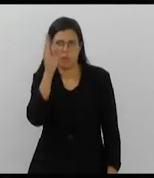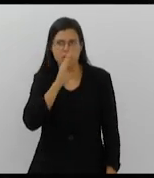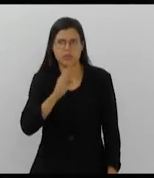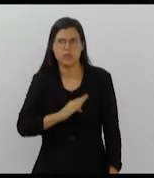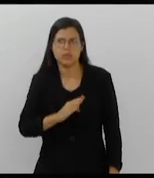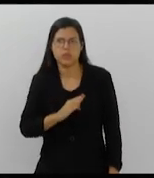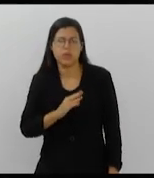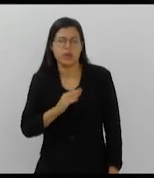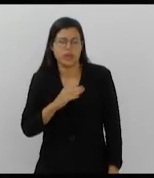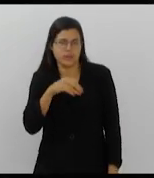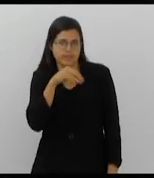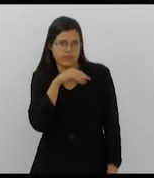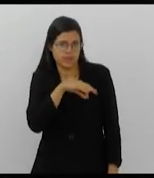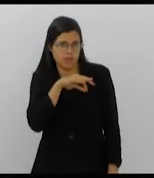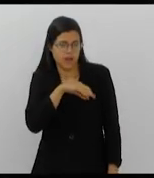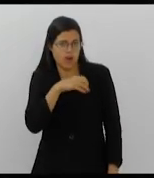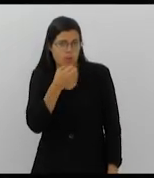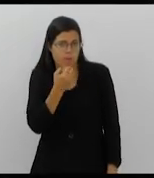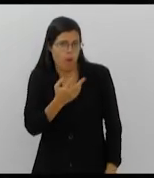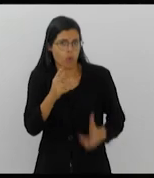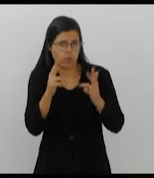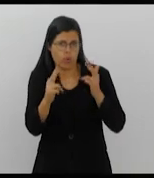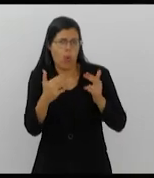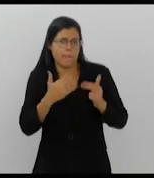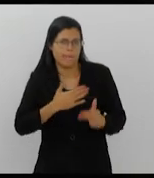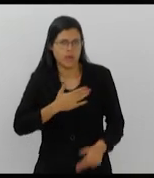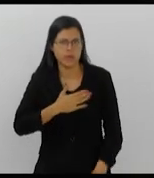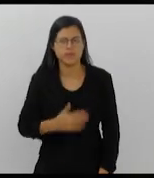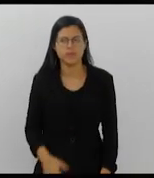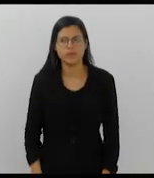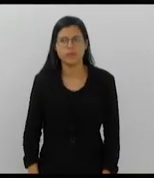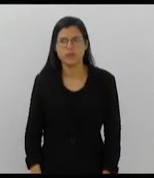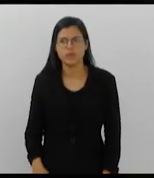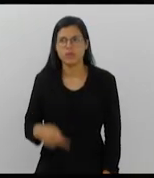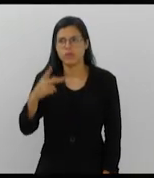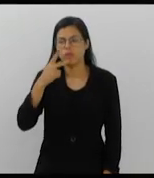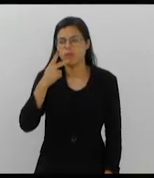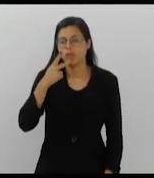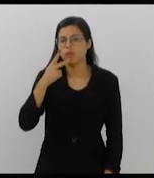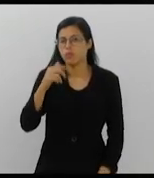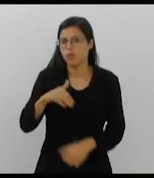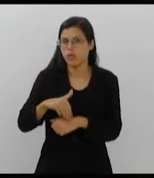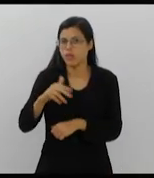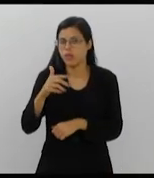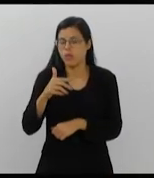sou. Digo mais, no Japão,